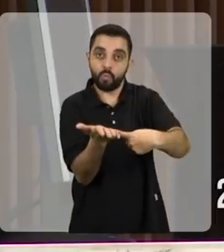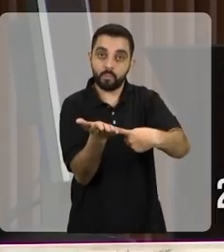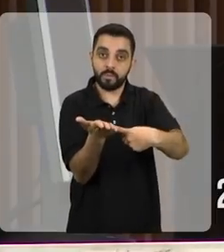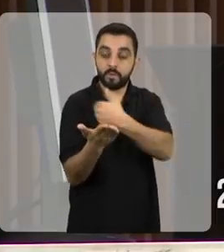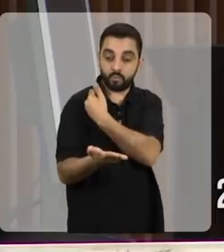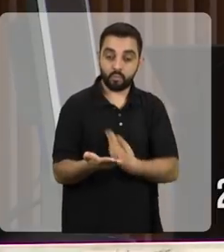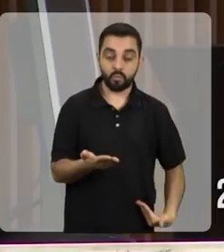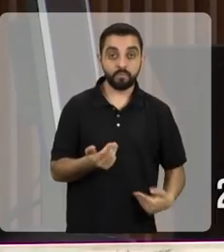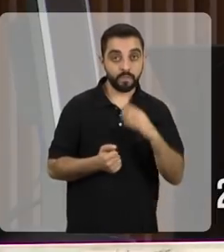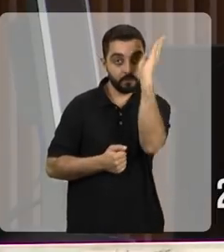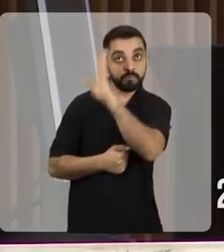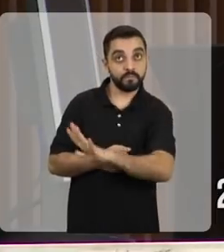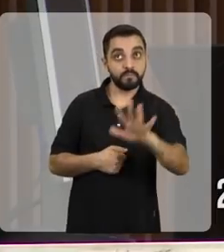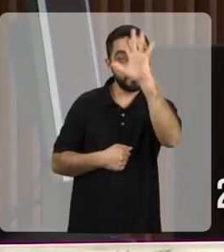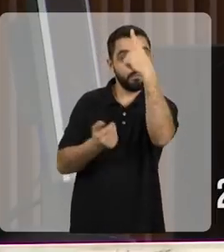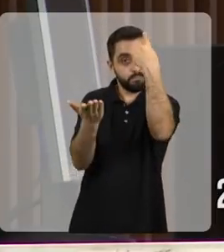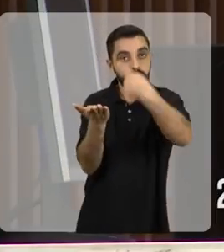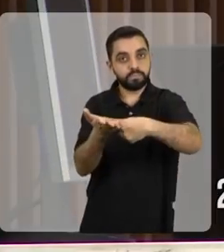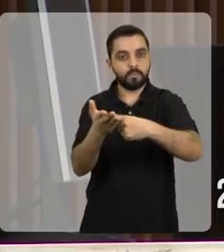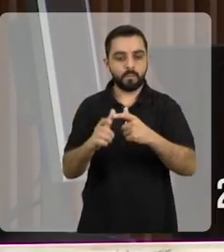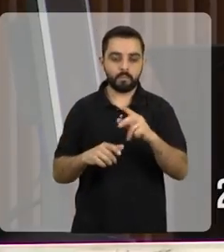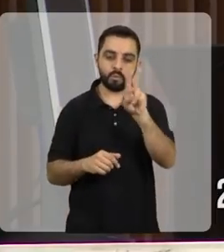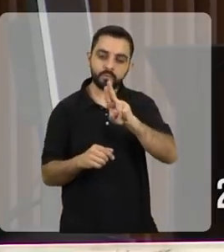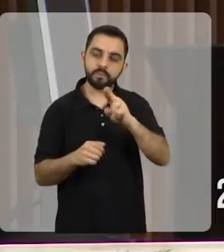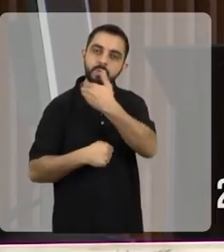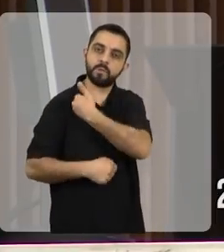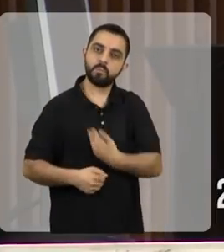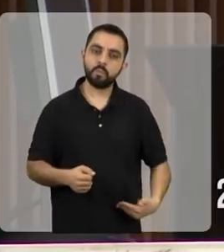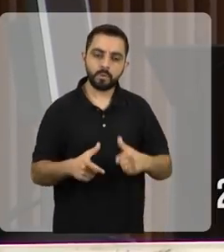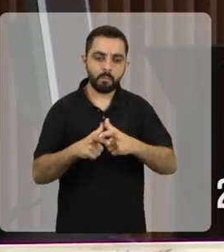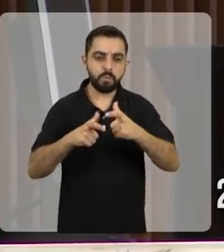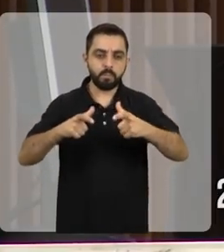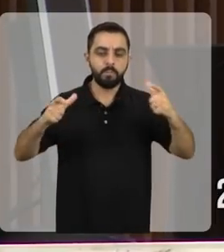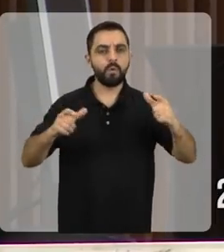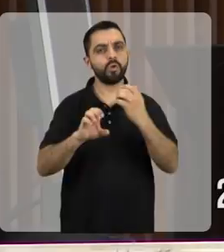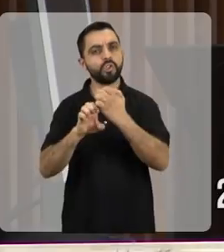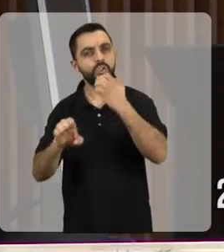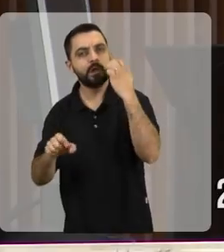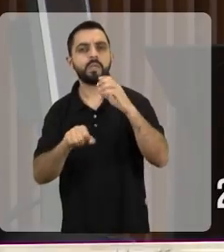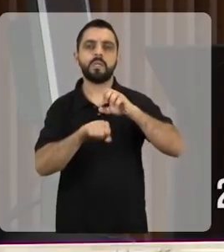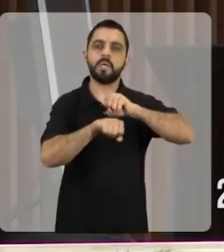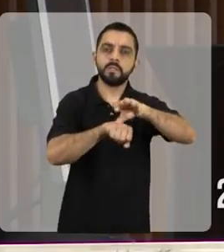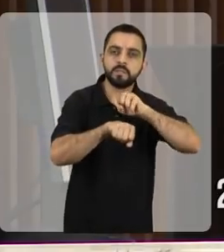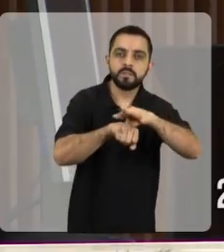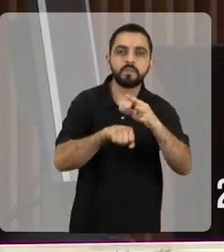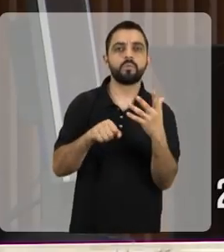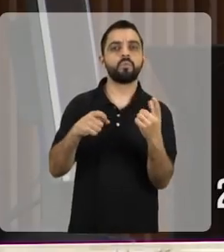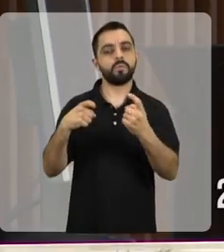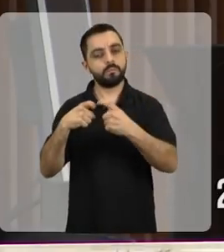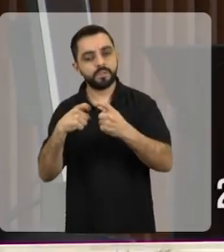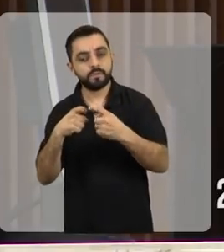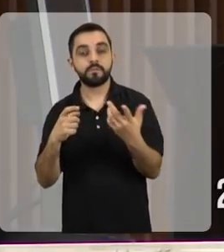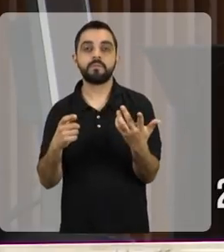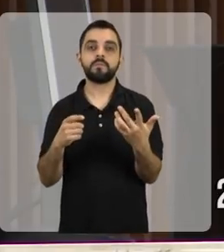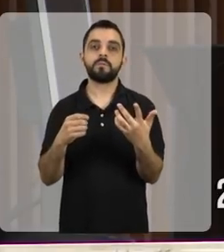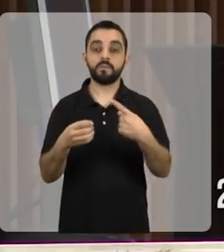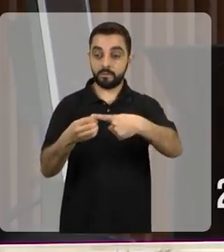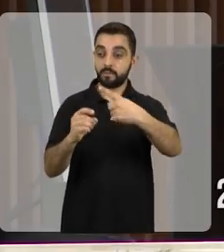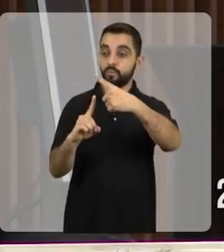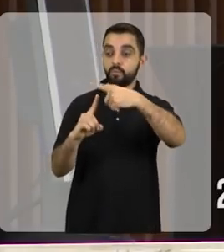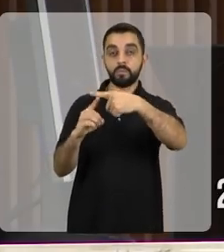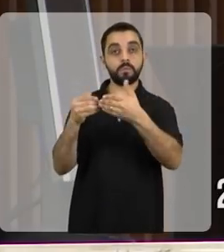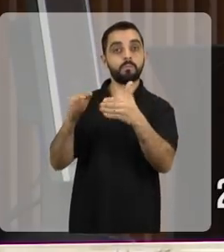federal com o próprio governo federal para a expansão das universidades públicas cursos de engenharias licenciaturas cursos de medicina em toledo